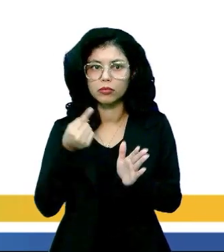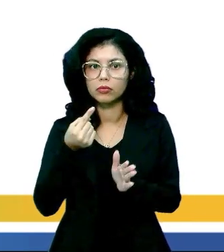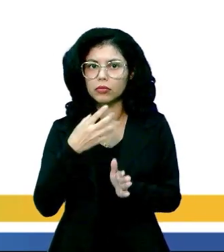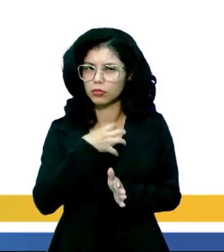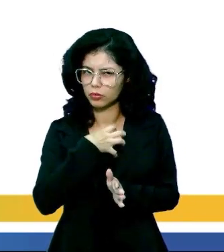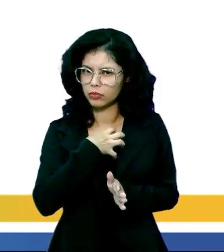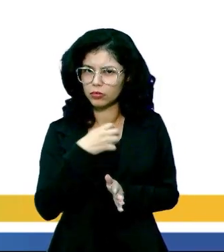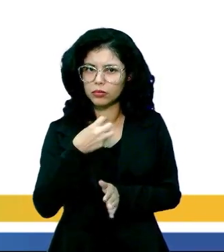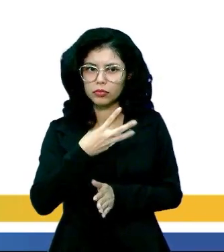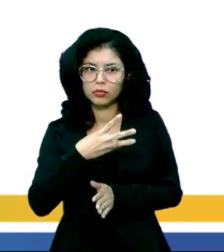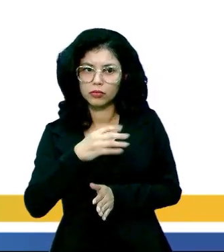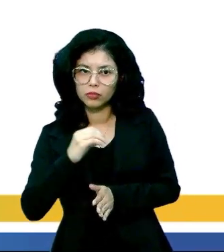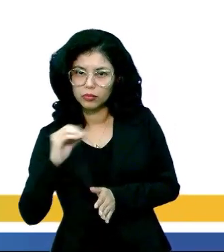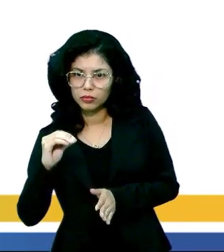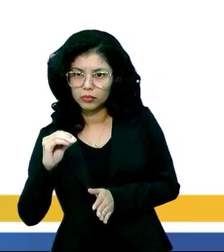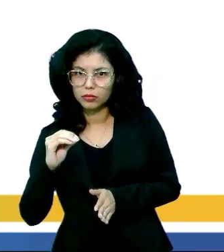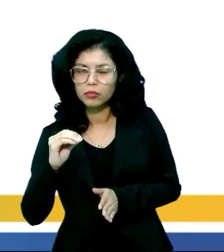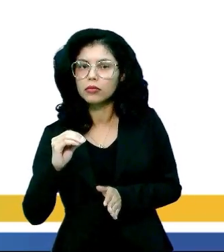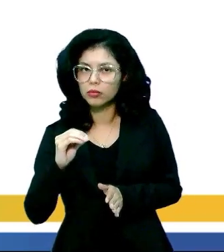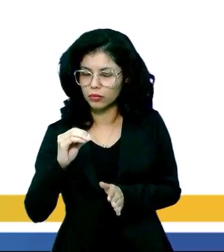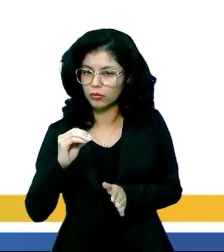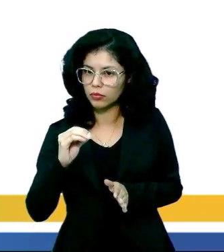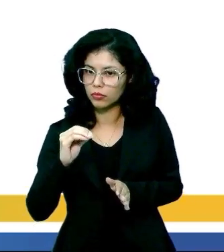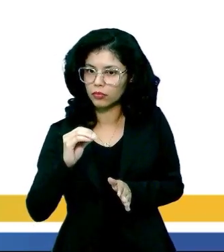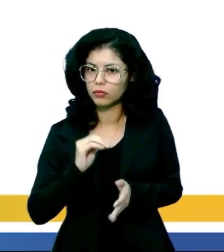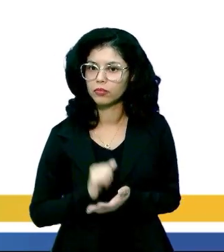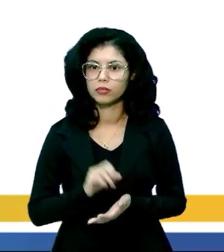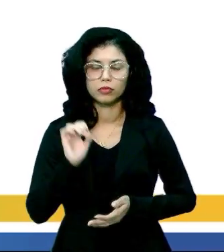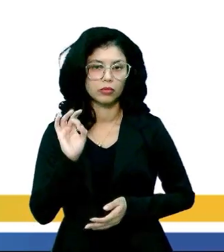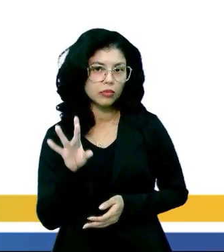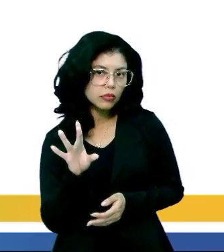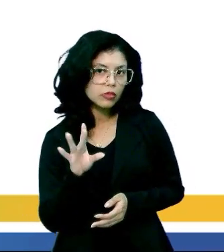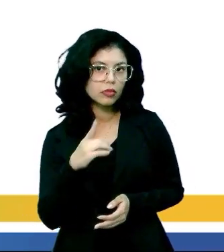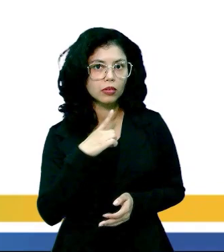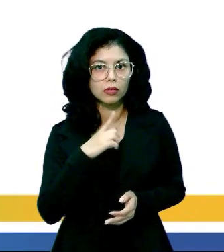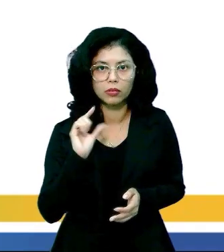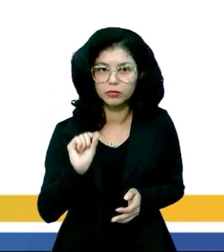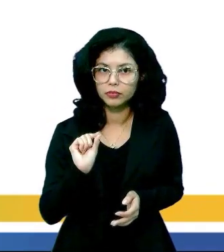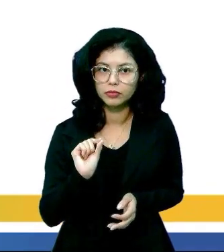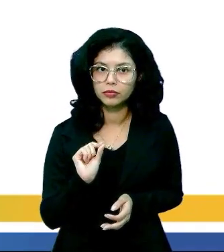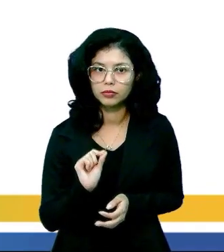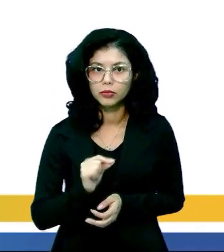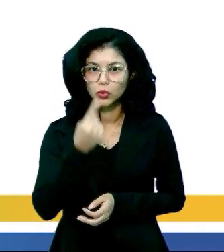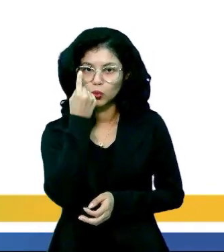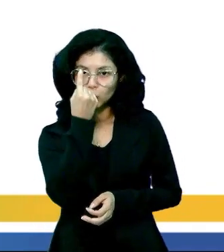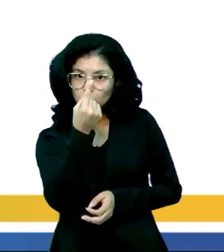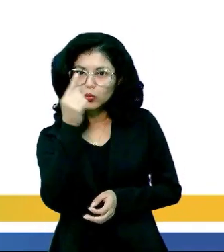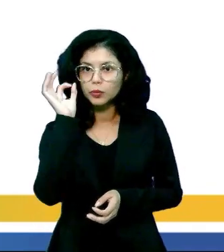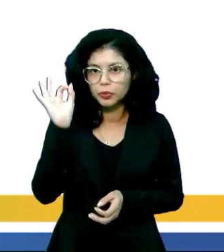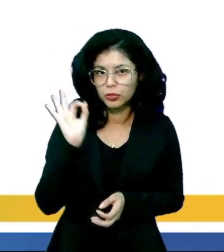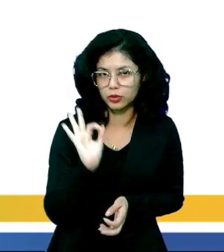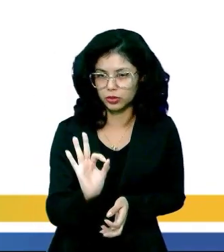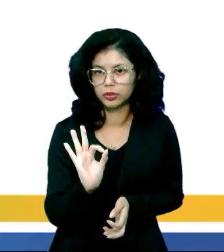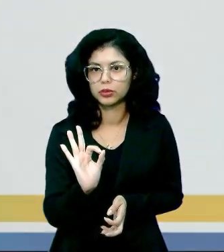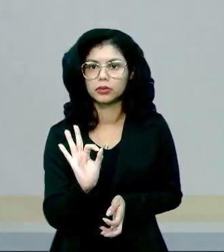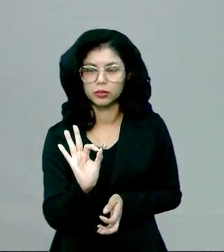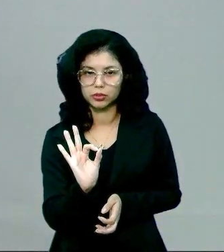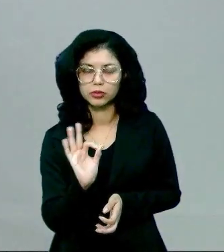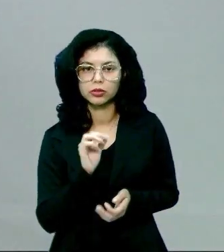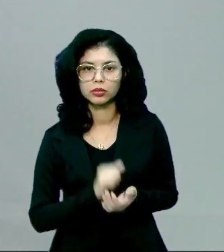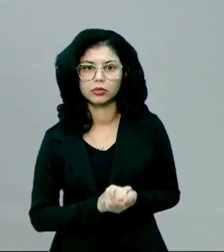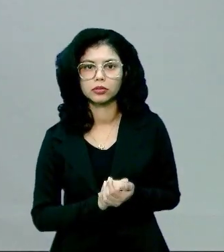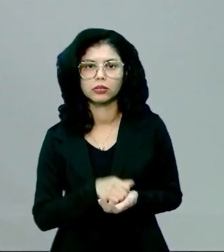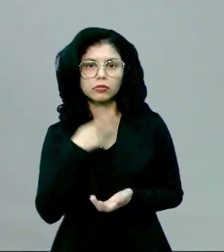momento? 300, não é isso? Só que ele vai ter o quê? 1%. Aí